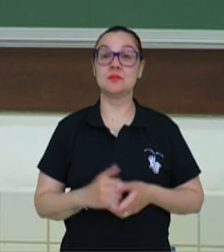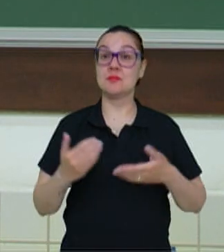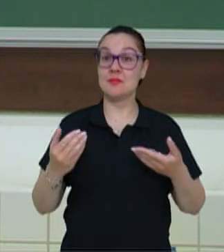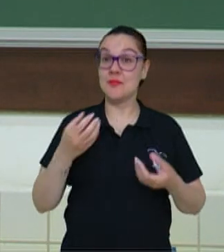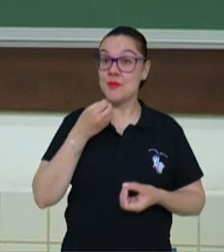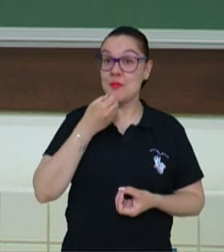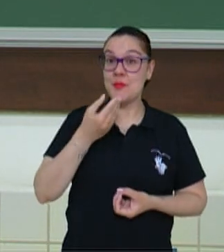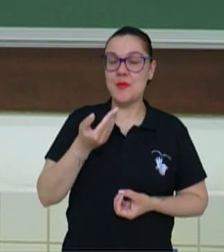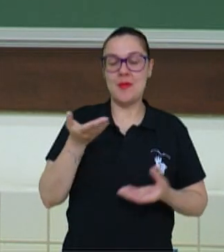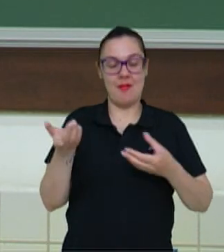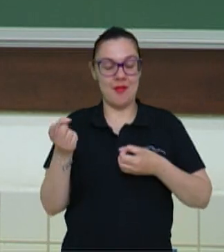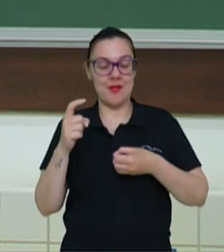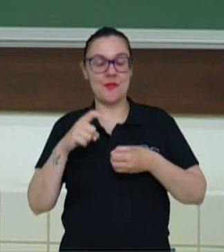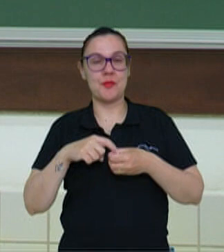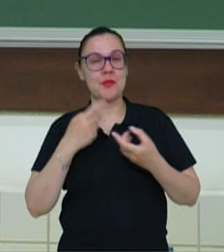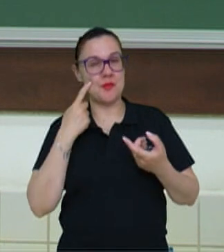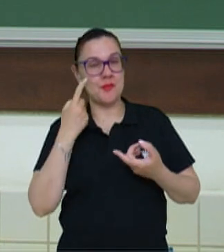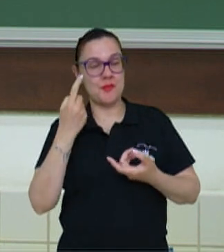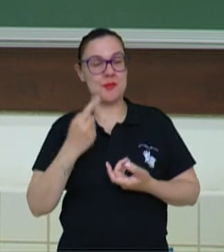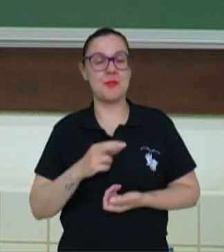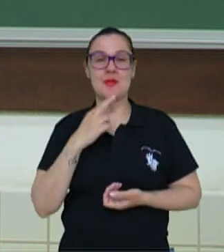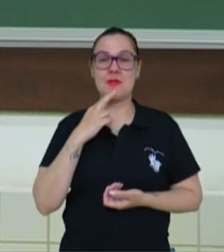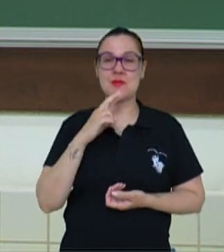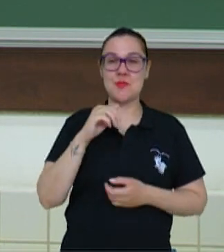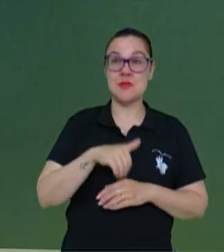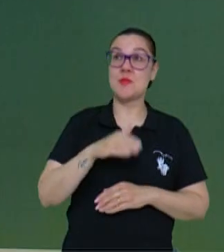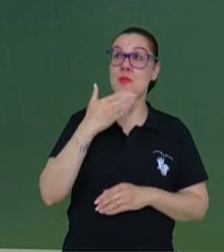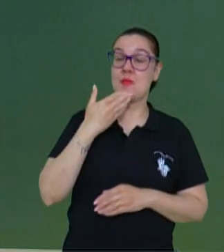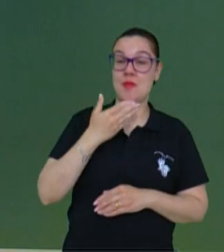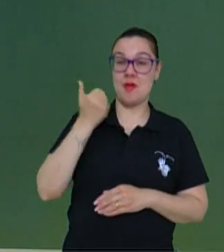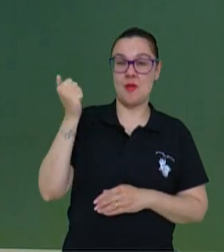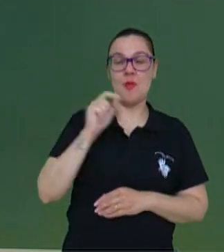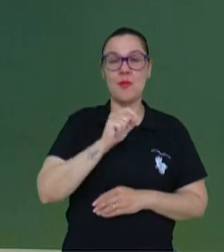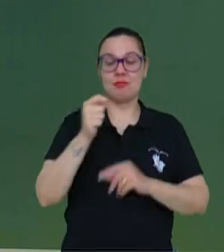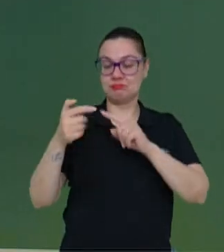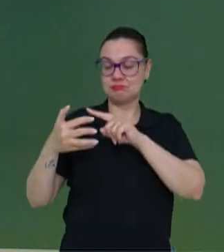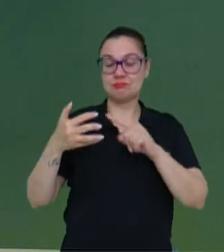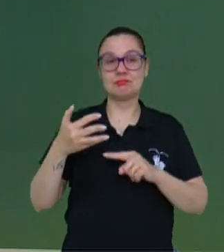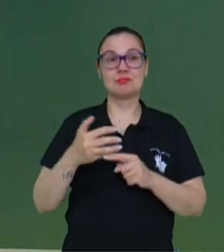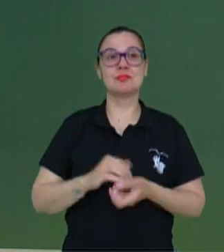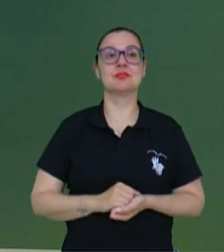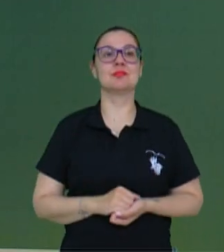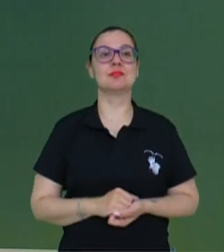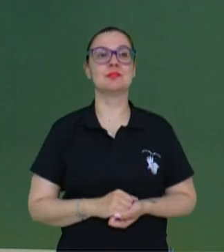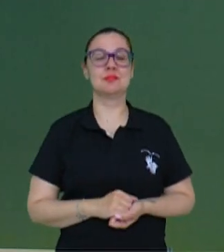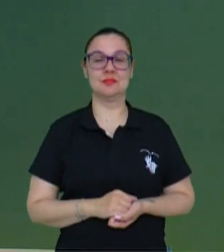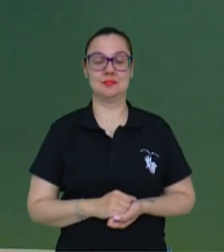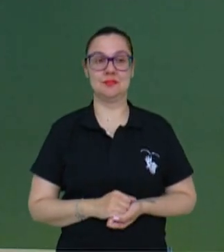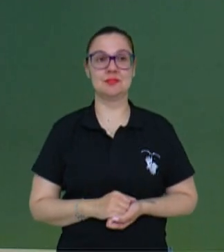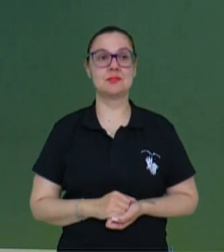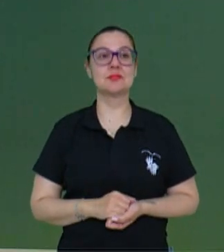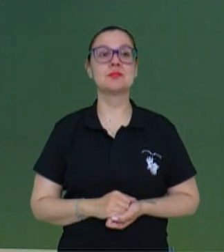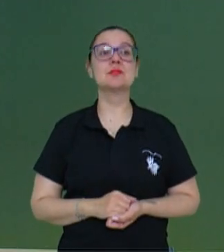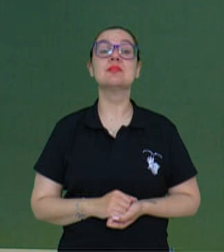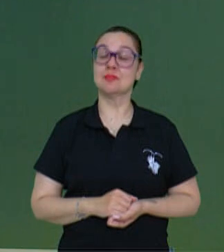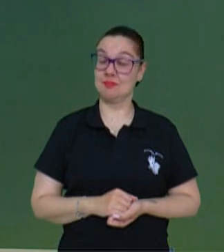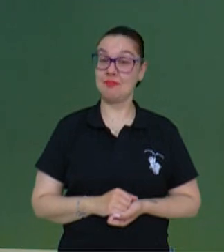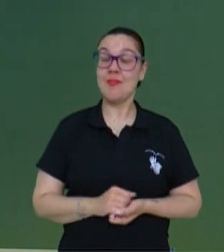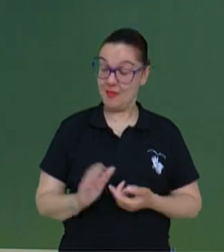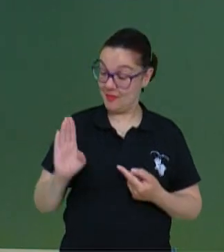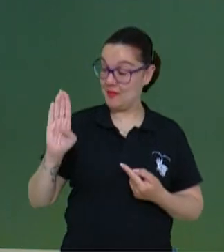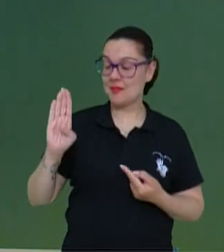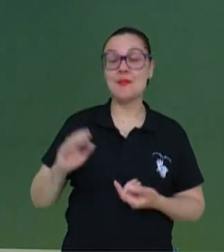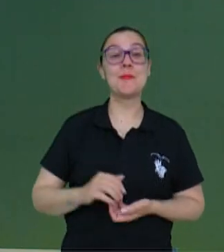Muy bien, a ver, entonces, vamos ver qual é a melhor opção sobre os fallos de la comunicação. Então, é a